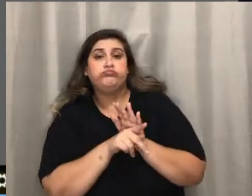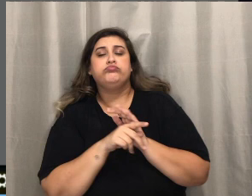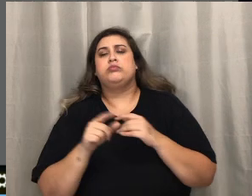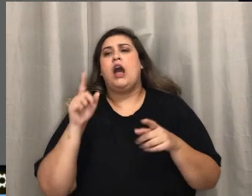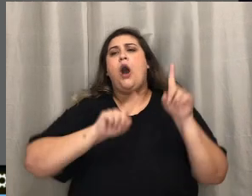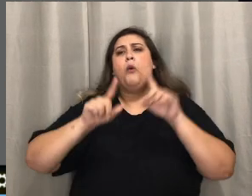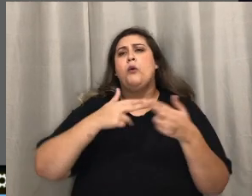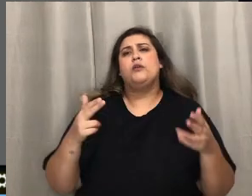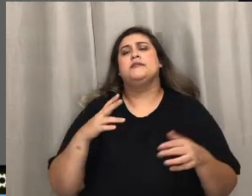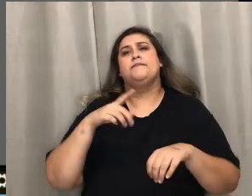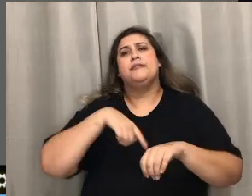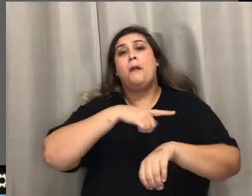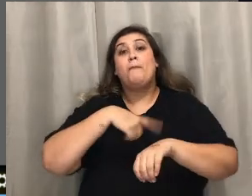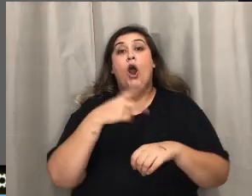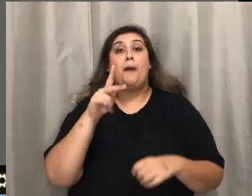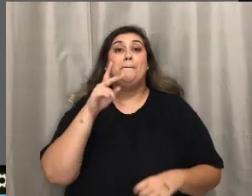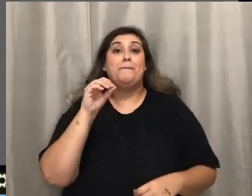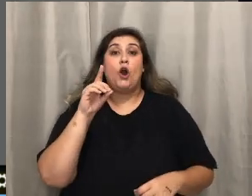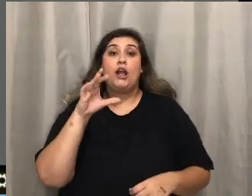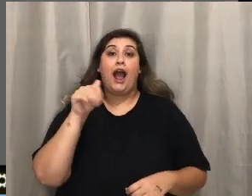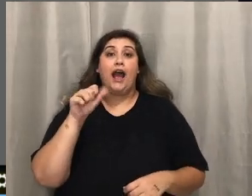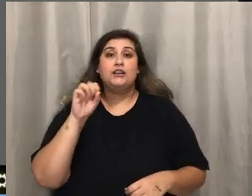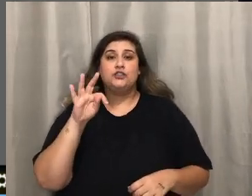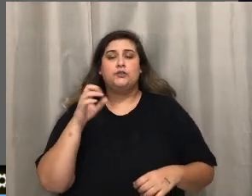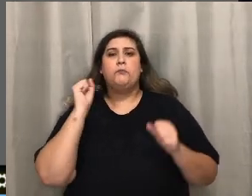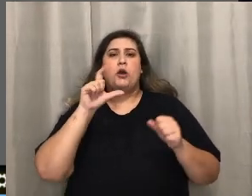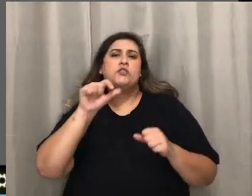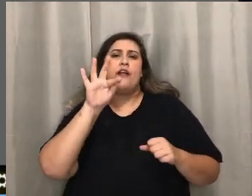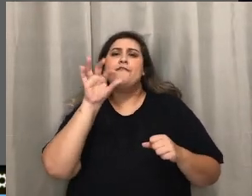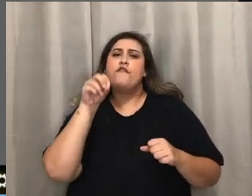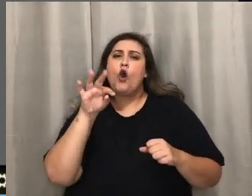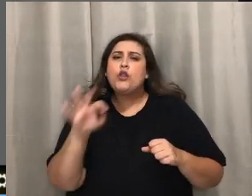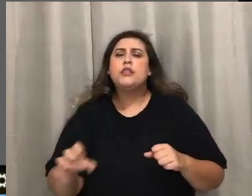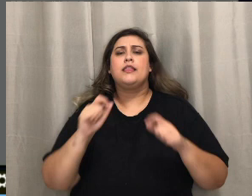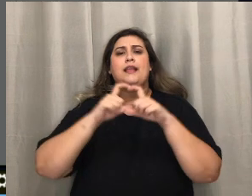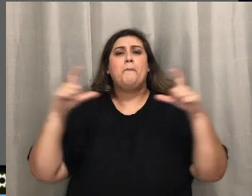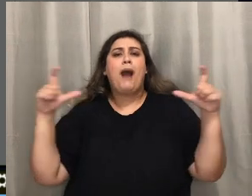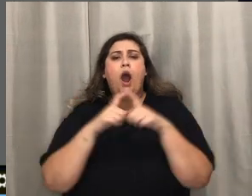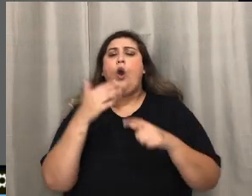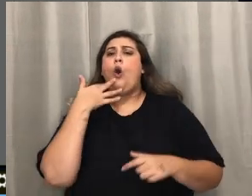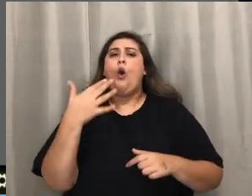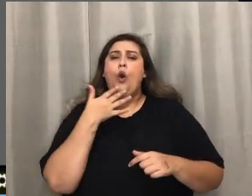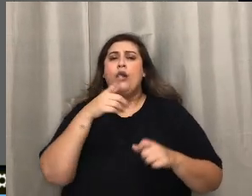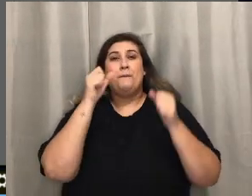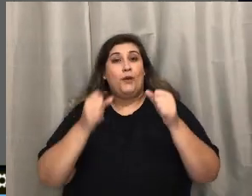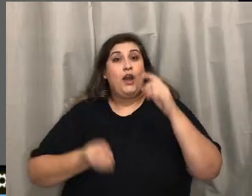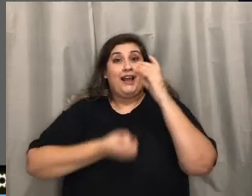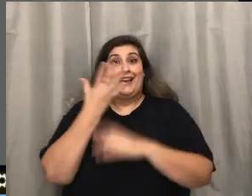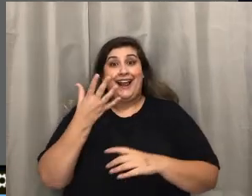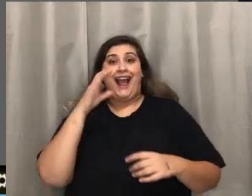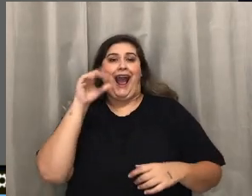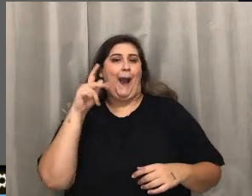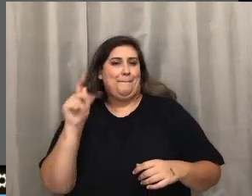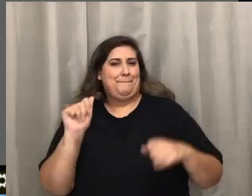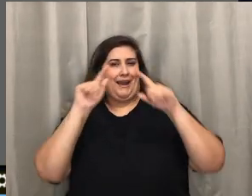temporária para seu podcast. Então, escolhendo aqui fonte, tamanho, cor, eu recomendo sempre que vocês criem uma capa